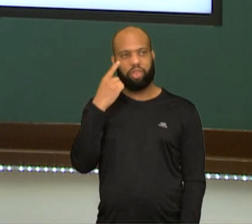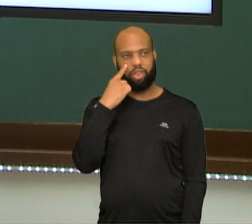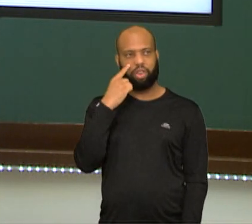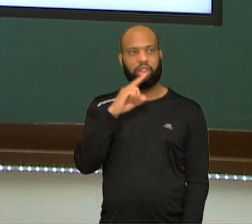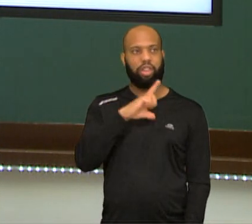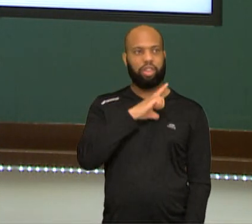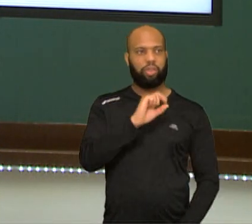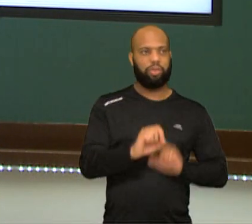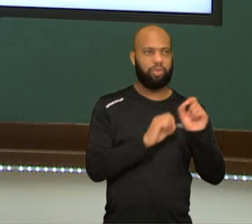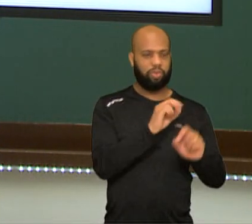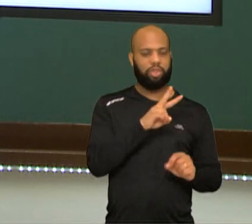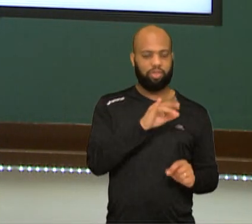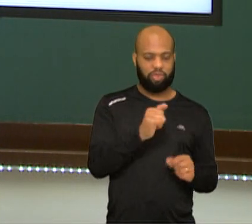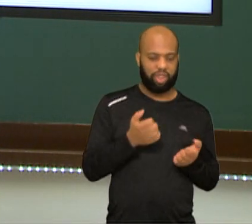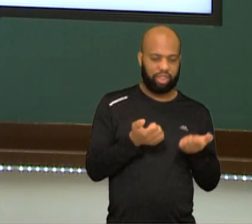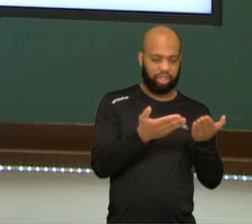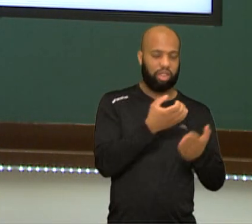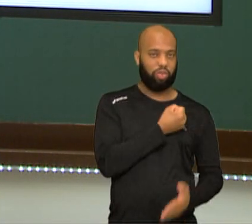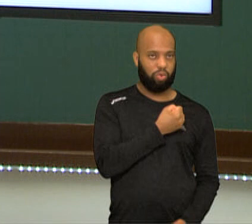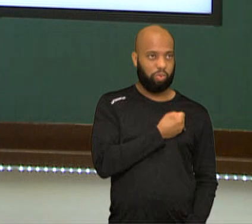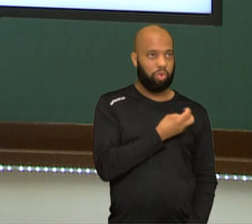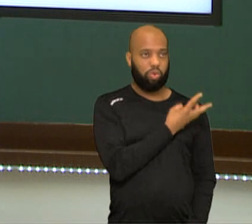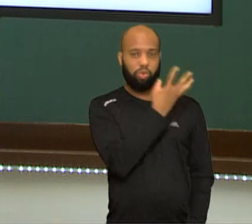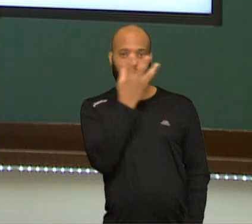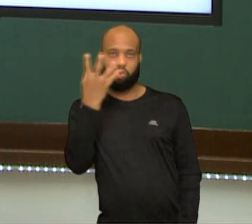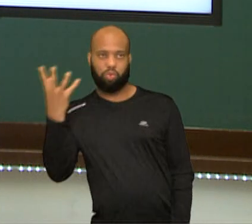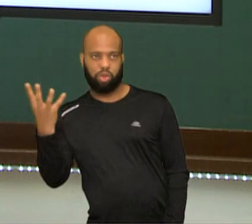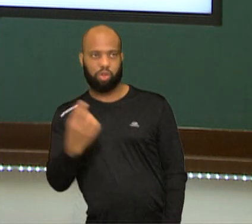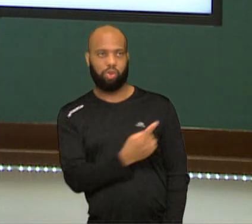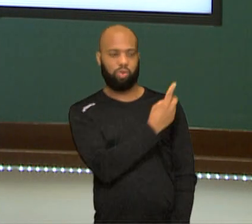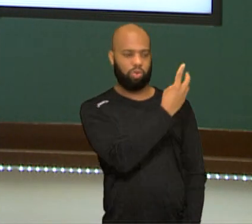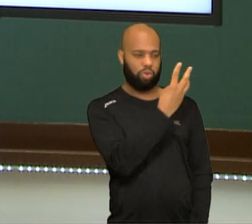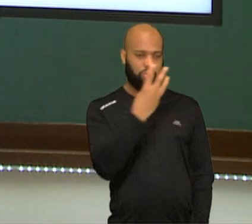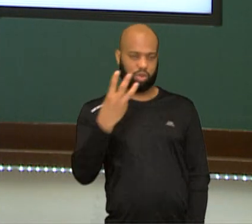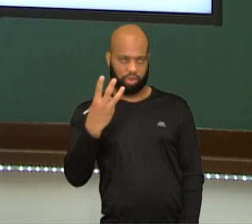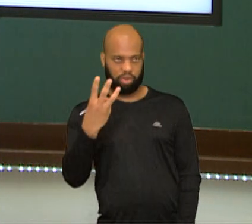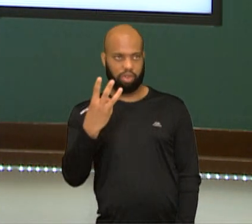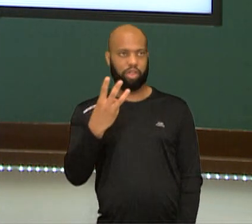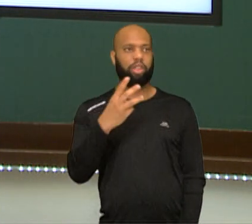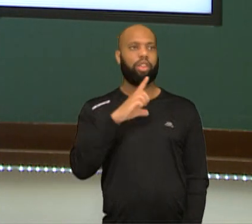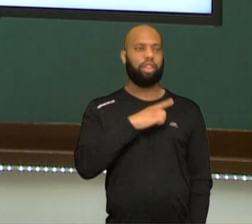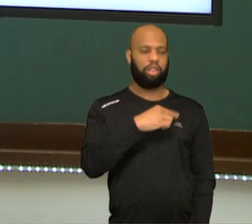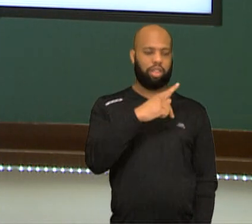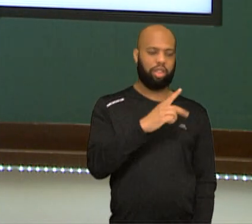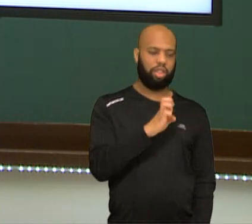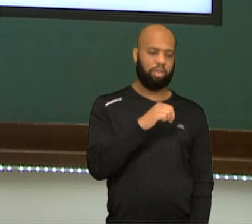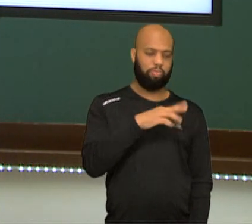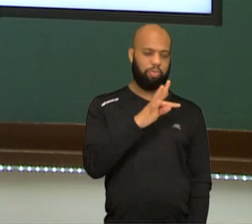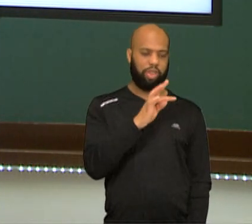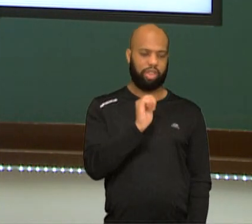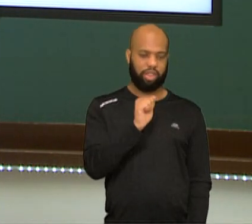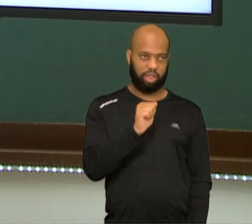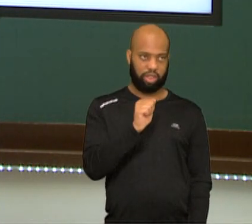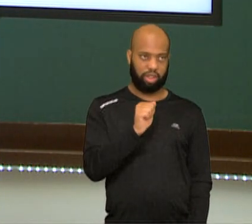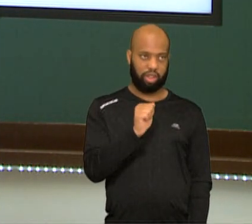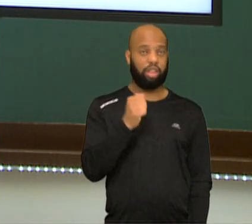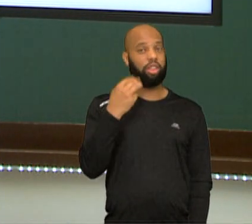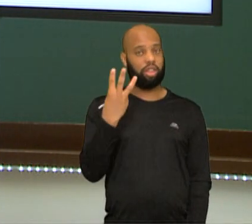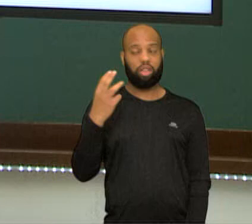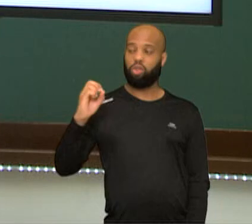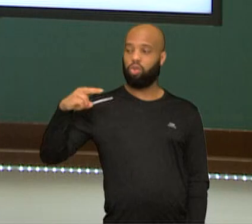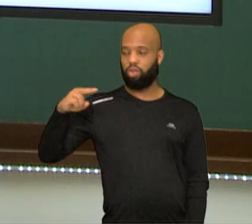Observe, eu vou numerar a cadeia carbônica, 1, 2, 3. Então, aqui eu vou colocar antes do O no